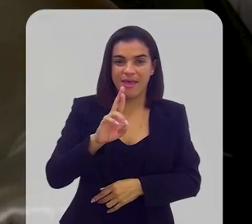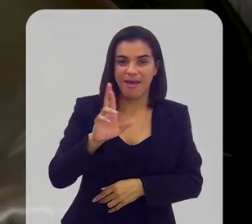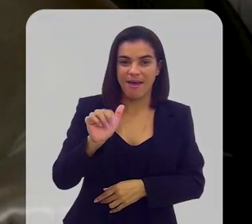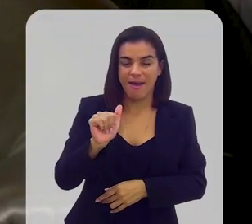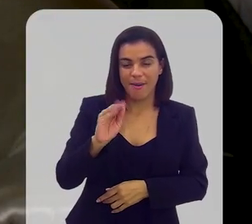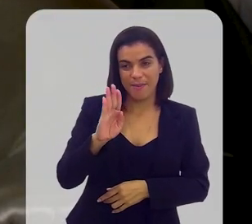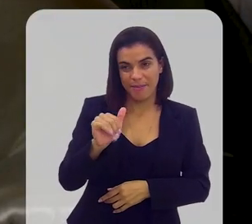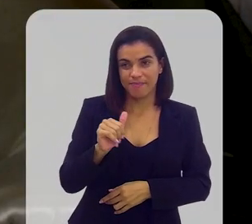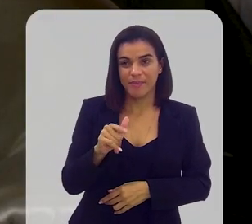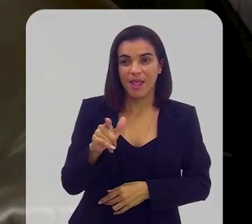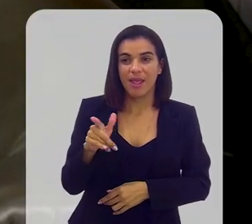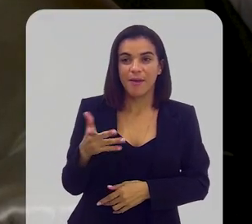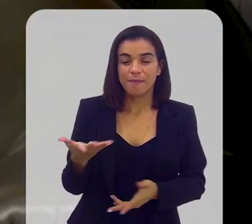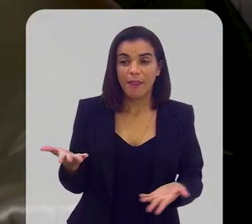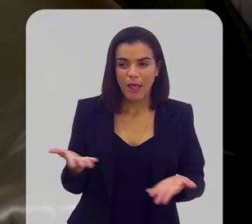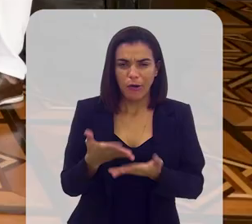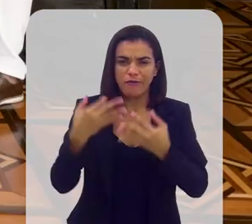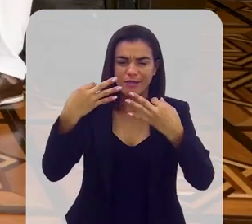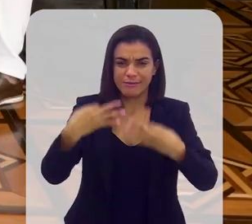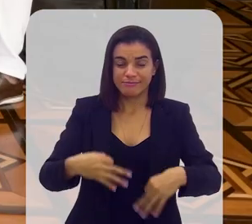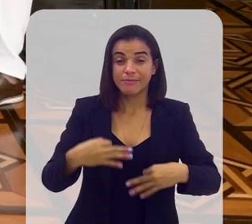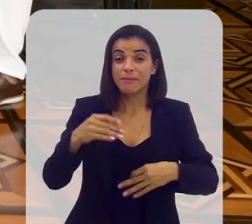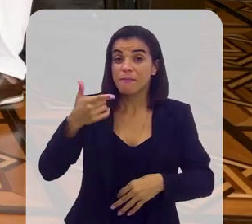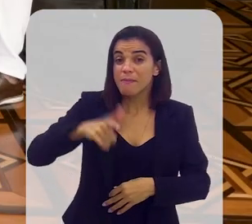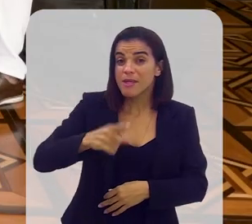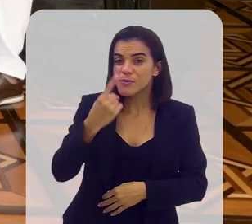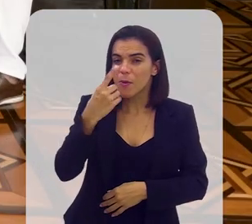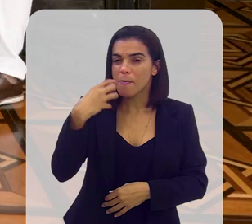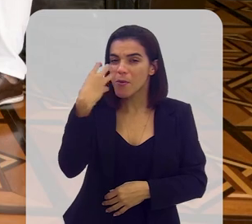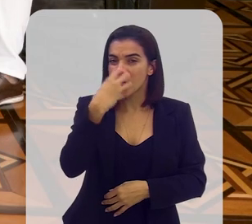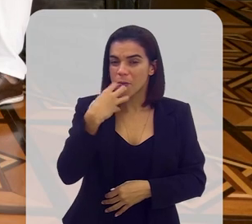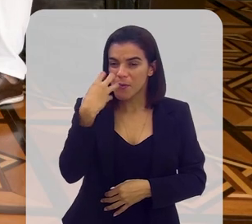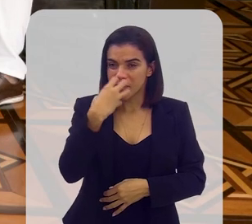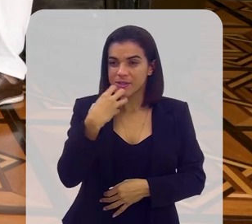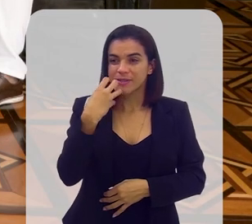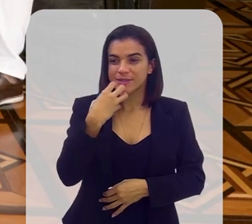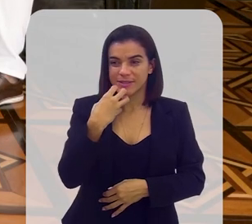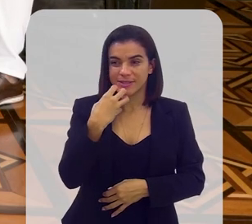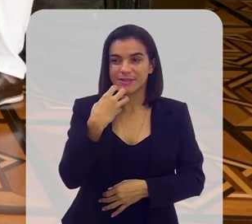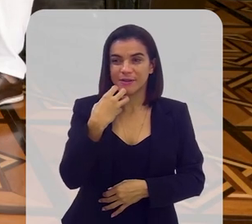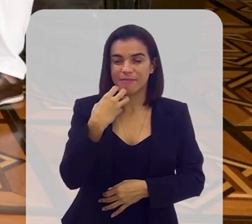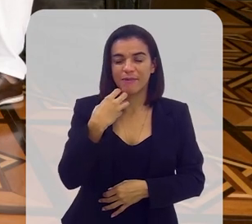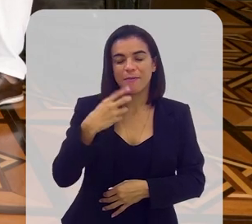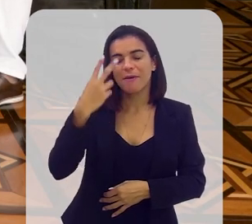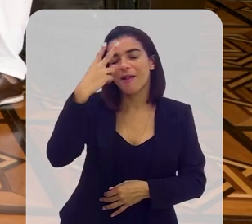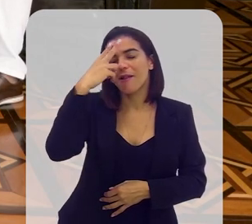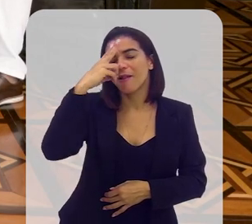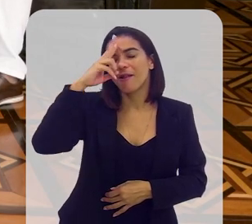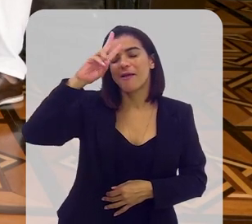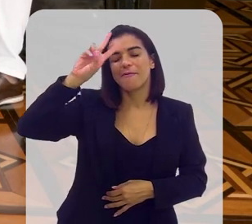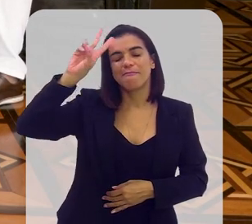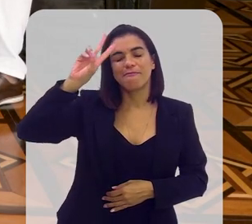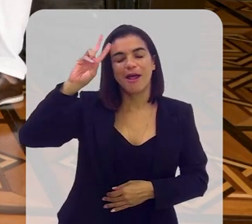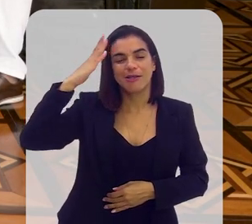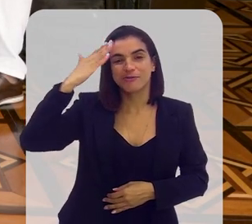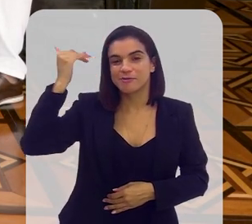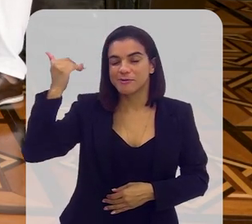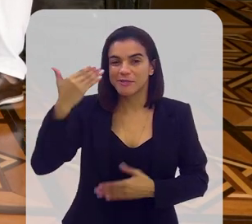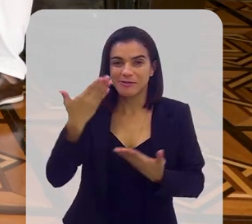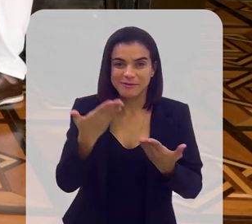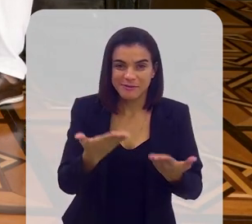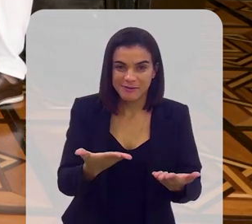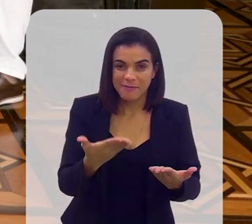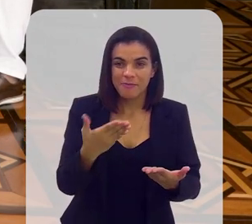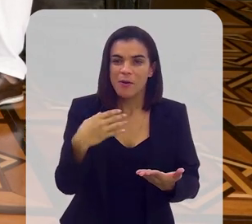Vai dar certo. Vai dar certo. Eu eu quero mais uma música linda para lembrar dos grandes sucessos.